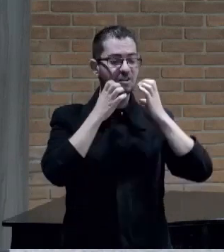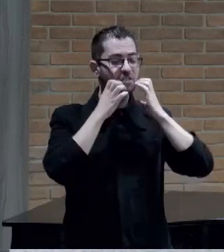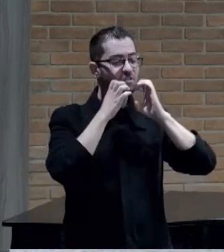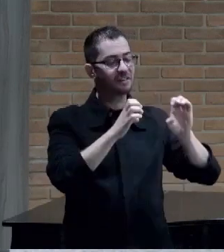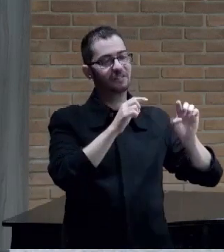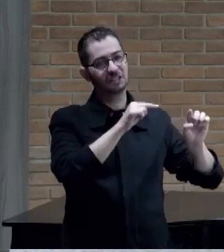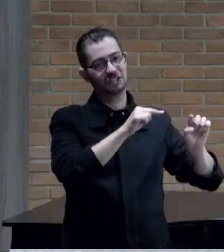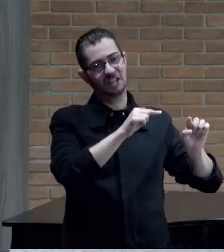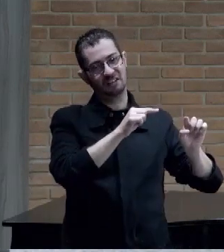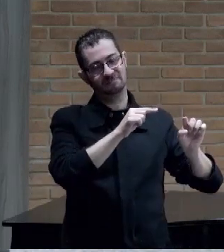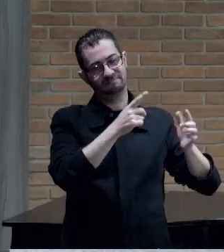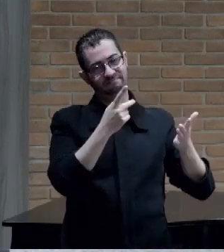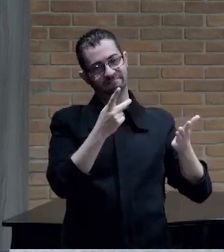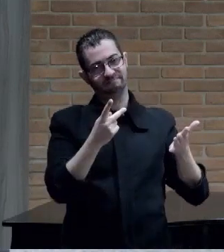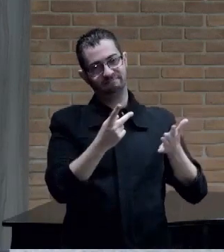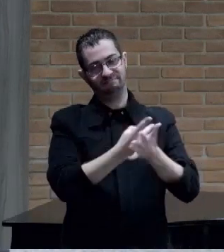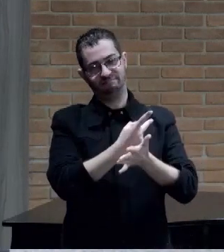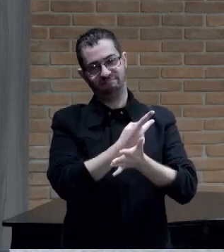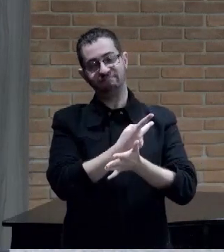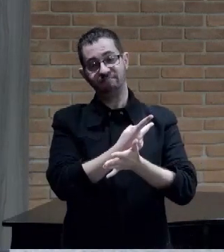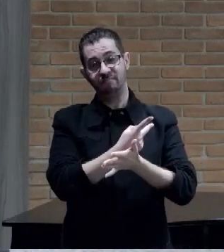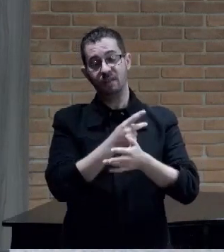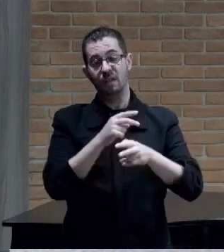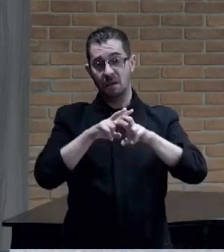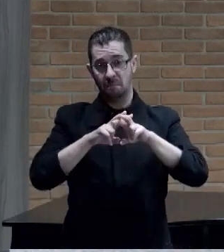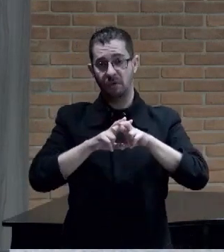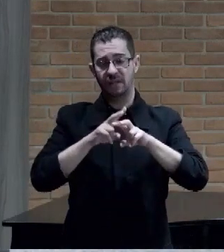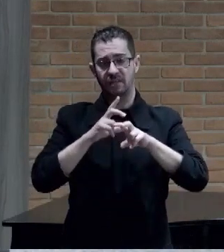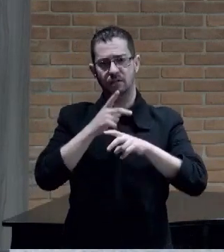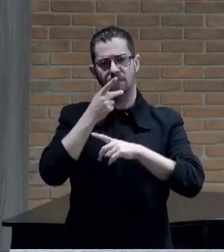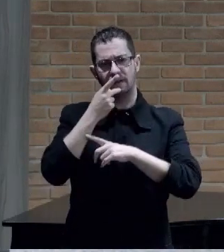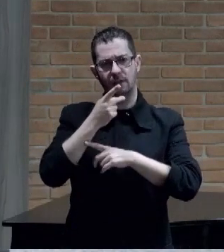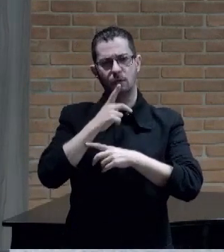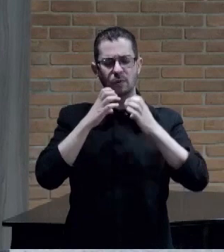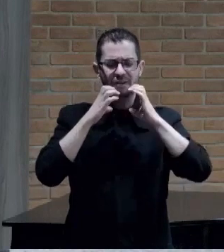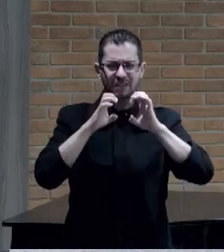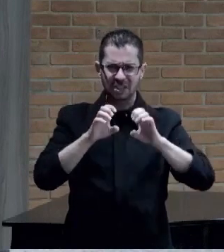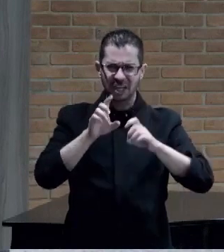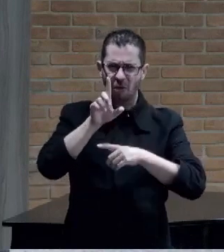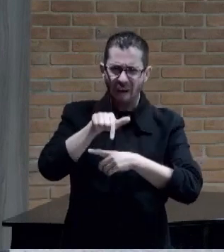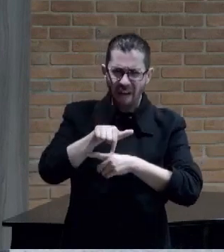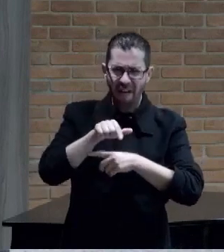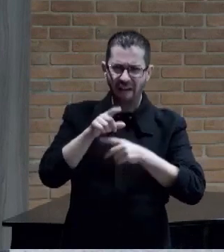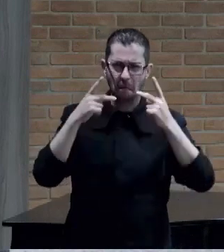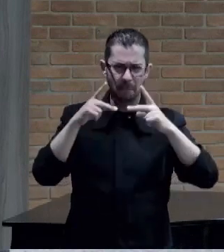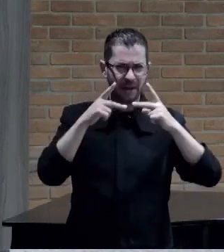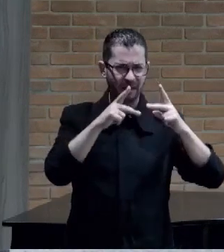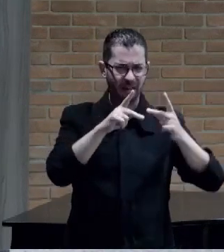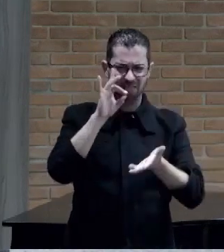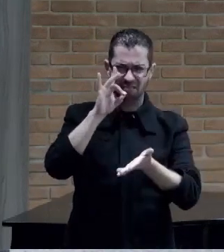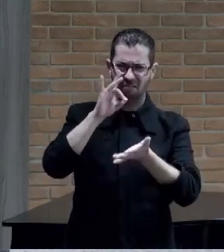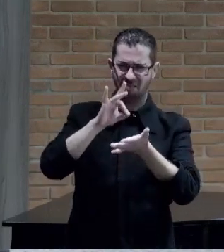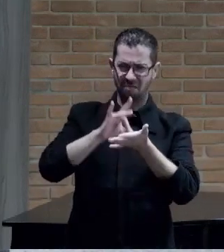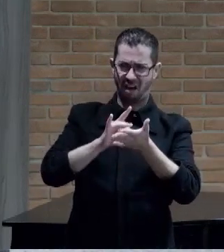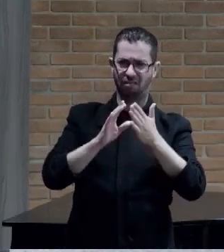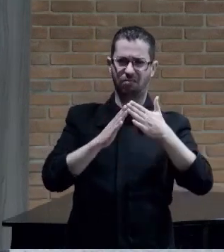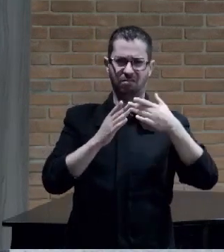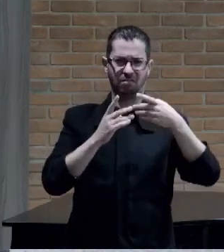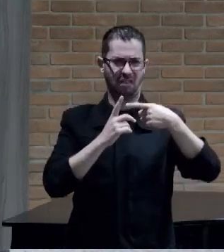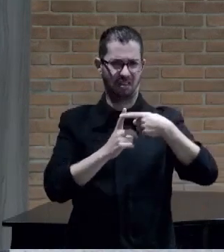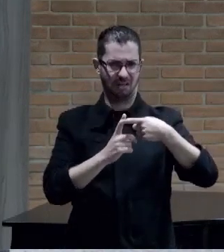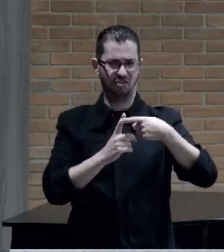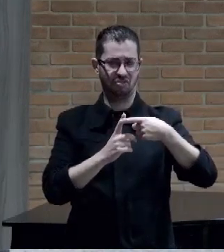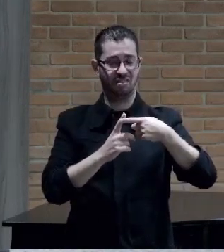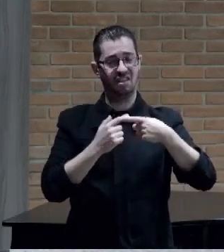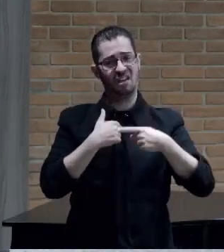inoperante. Por isso que quando eu disse, será que o evangelho tem sido pregado verdadeiramente nas igrejas? Eu